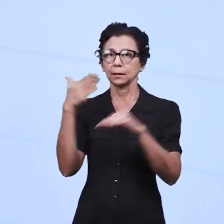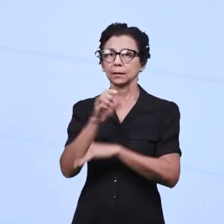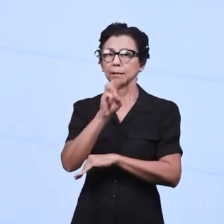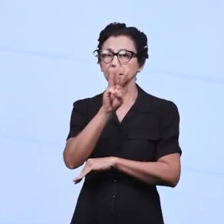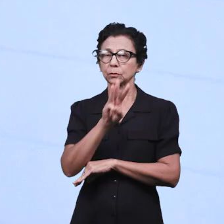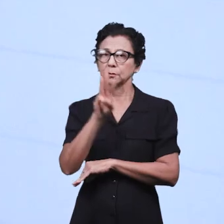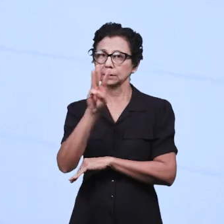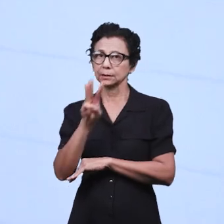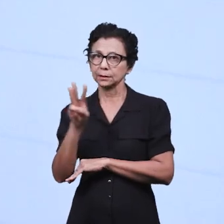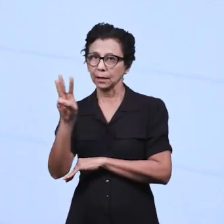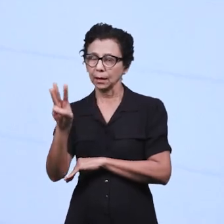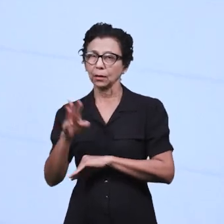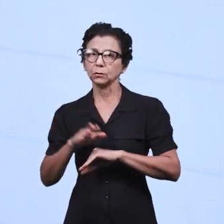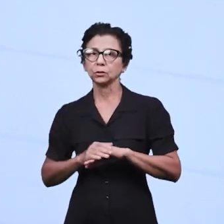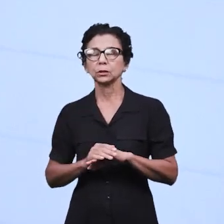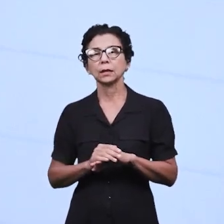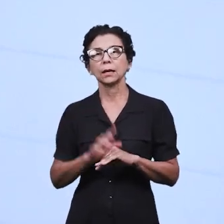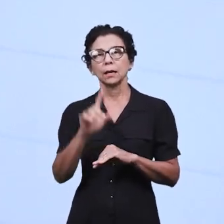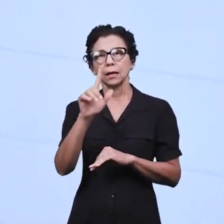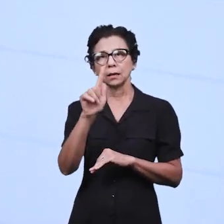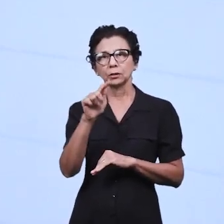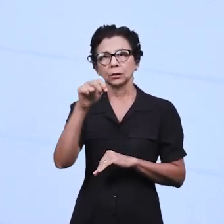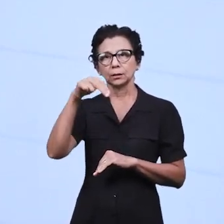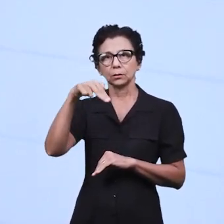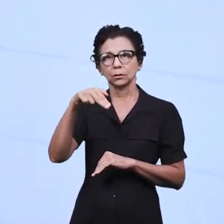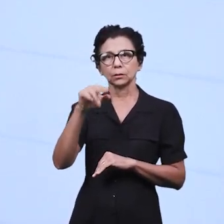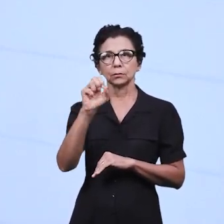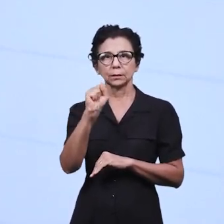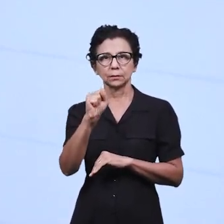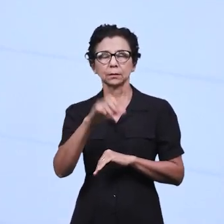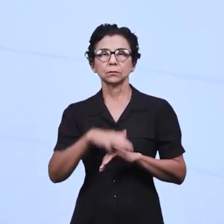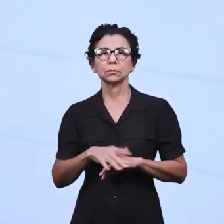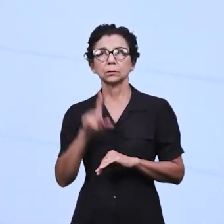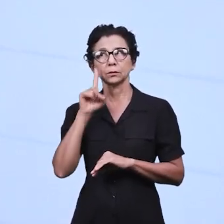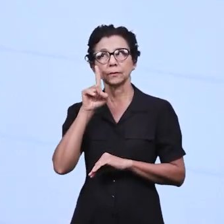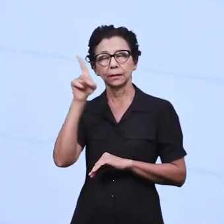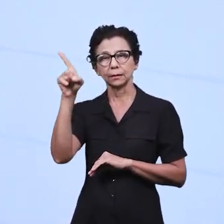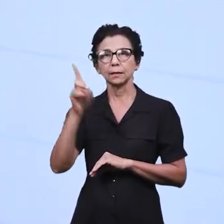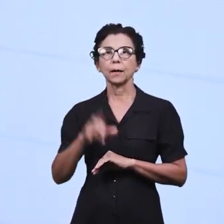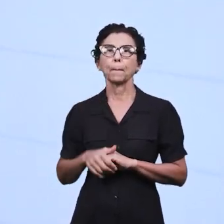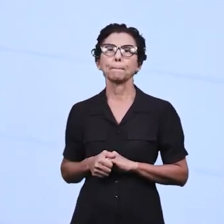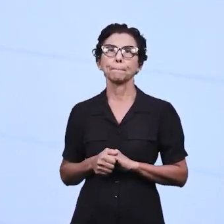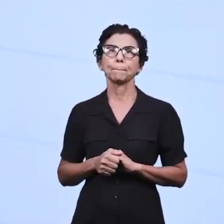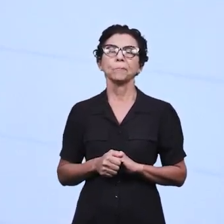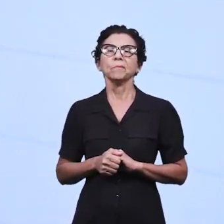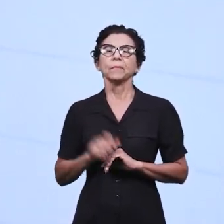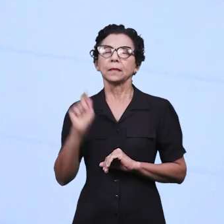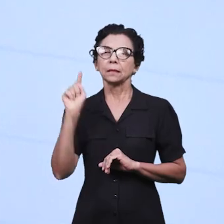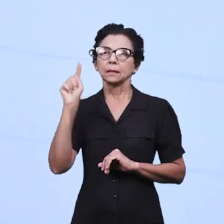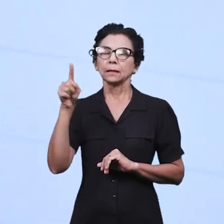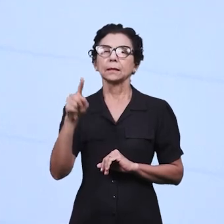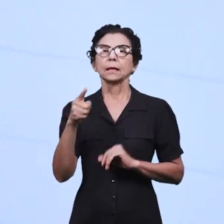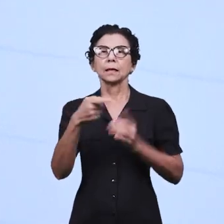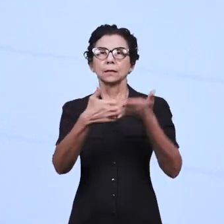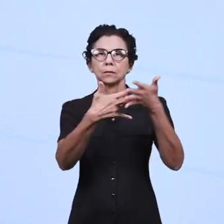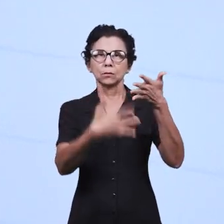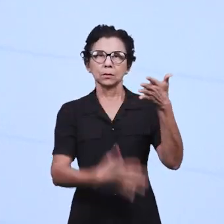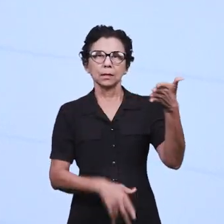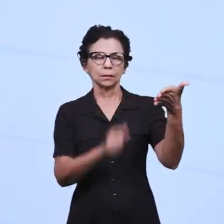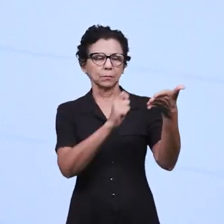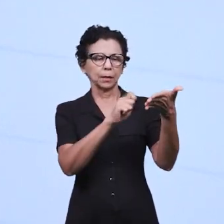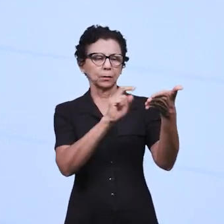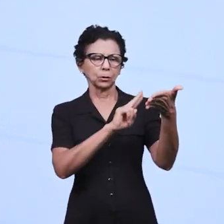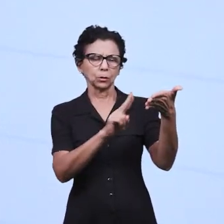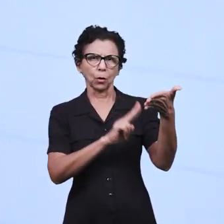ANS, né, que é a Agência Nacional de Saúde, e lá tem uma aba que é portabilidade de plano de saúde. Então a pessoa tem que clicar lá, preencher os seus